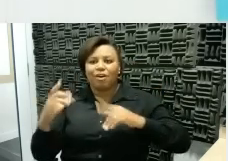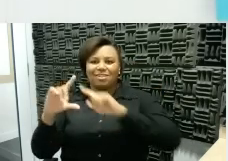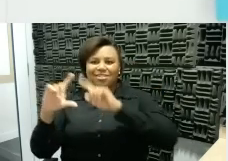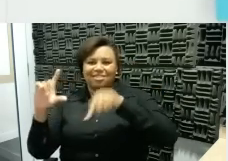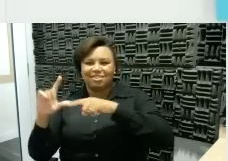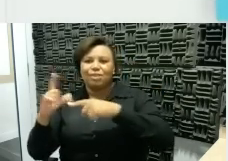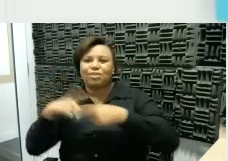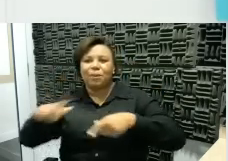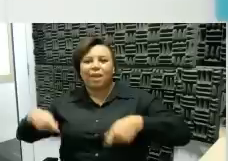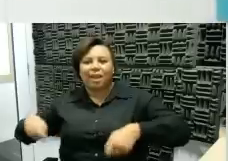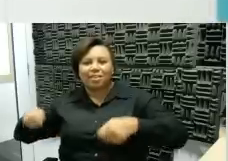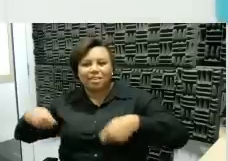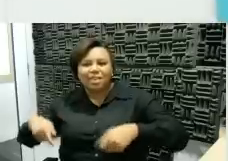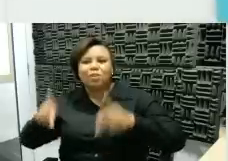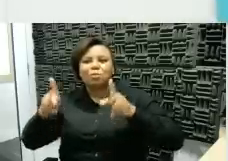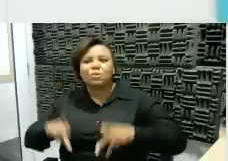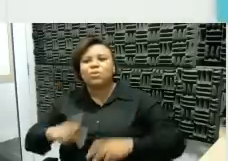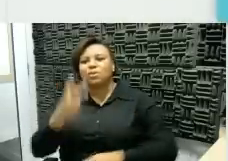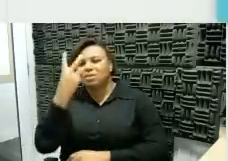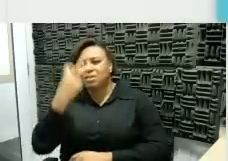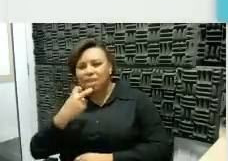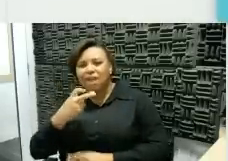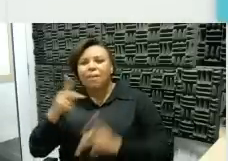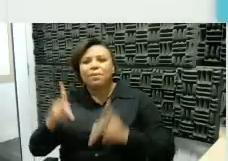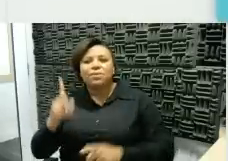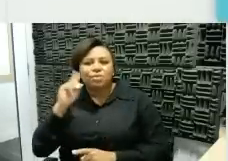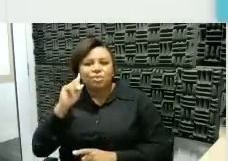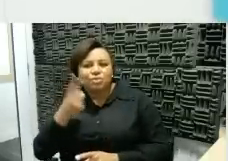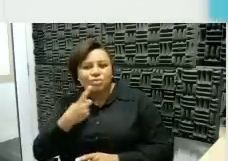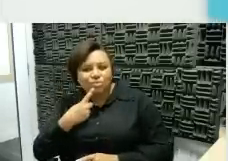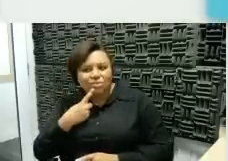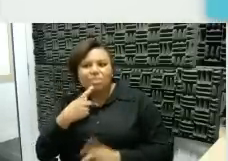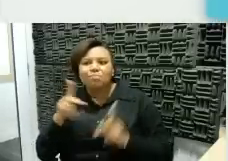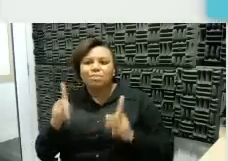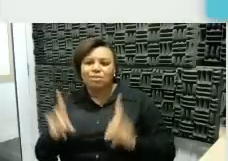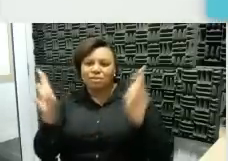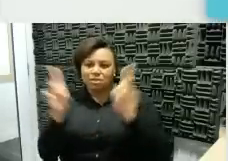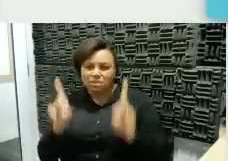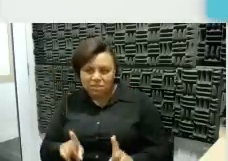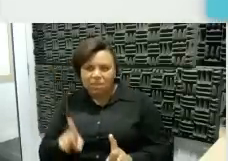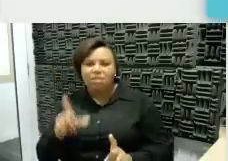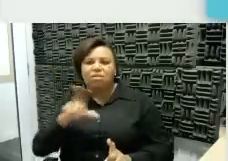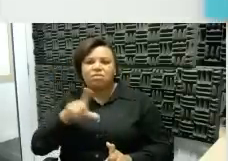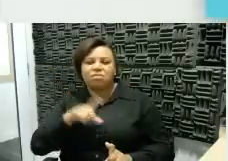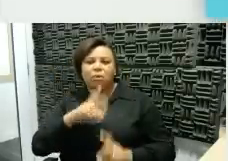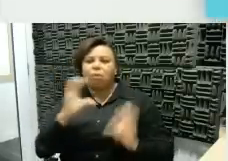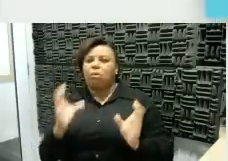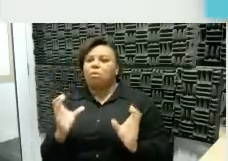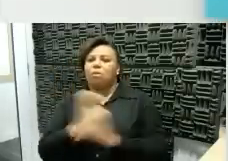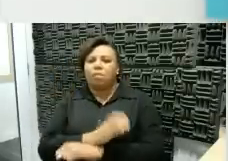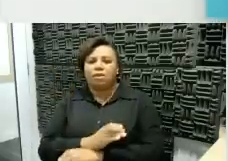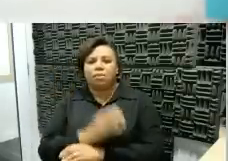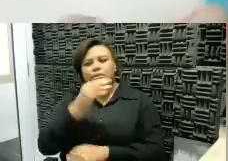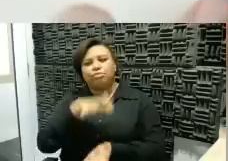pessoas surdas enfim pessoas com deficiência elas estão completamente excluídas desse círculo que seria a